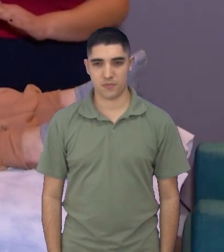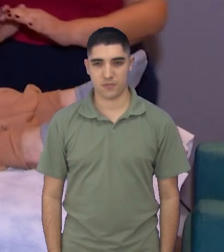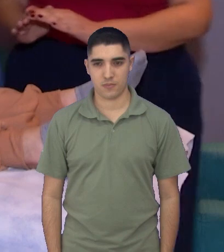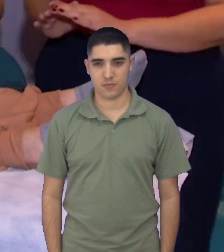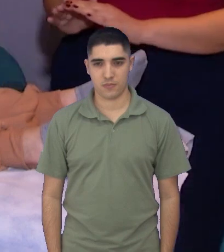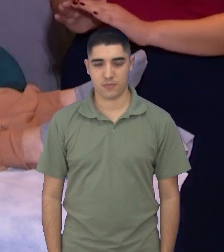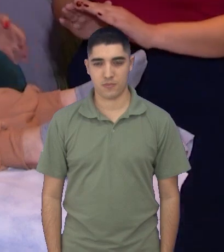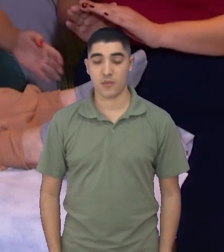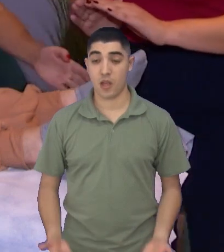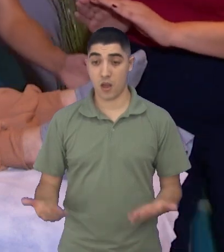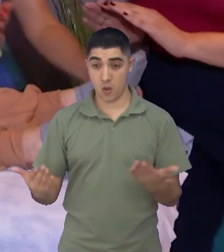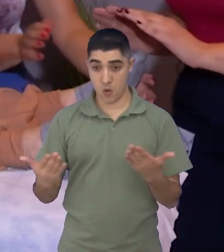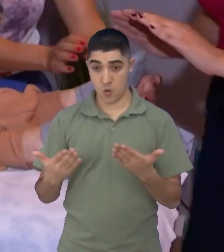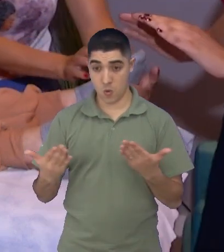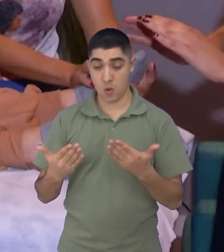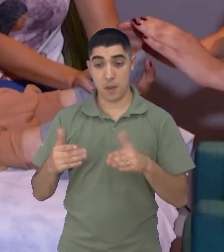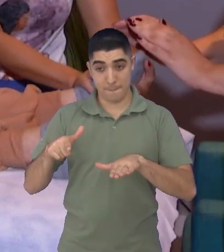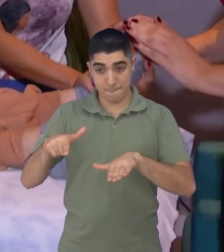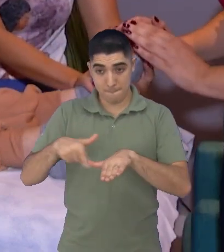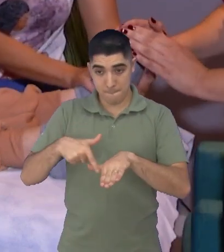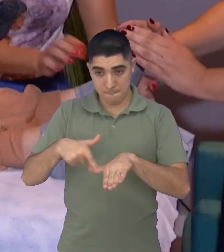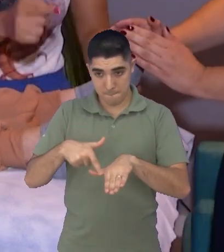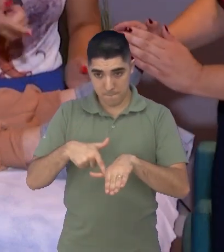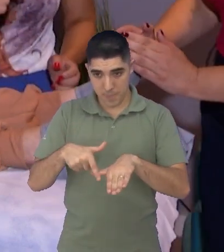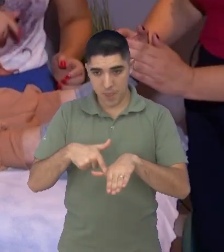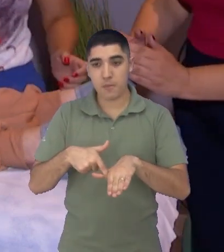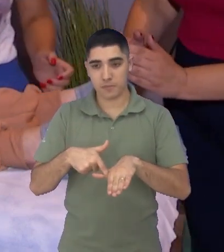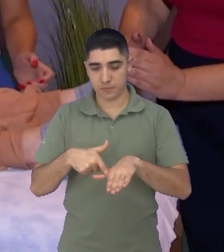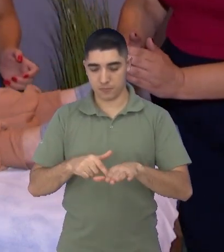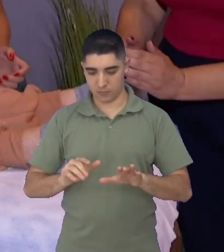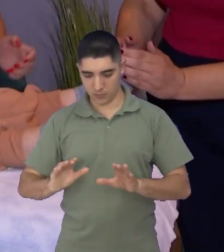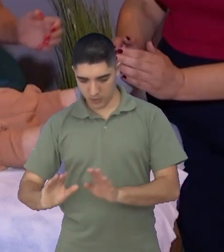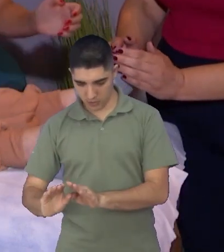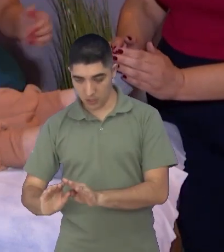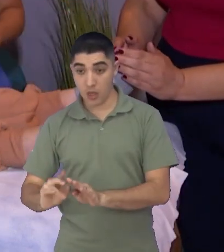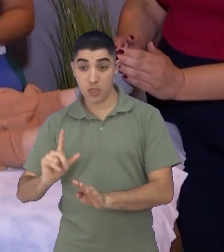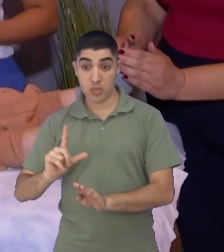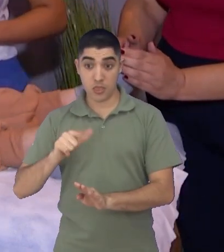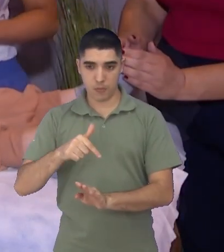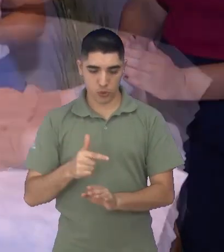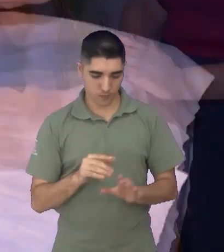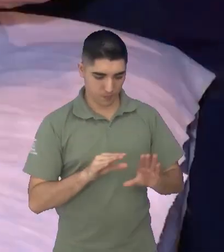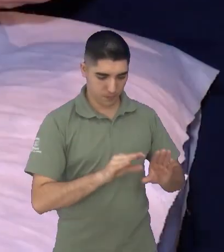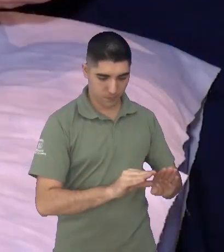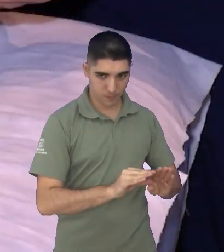Nos pés e vai segurar um pé e depois o outro. Isso.